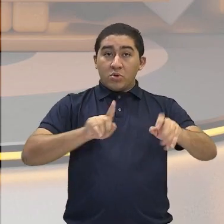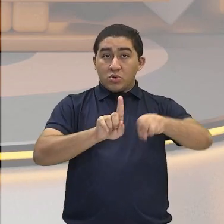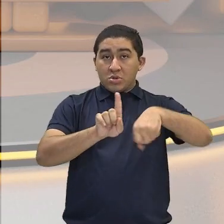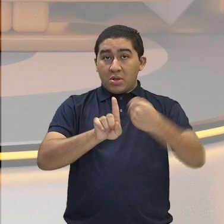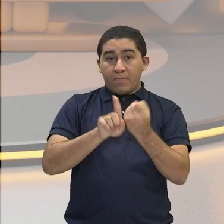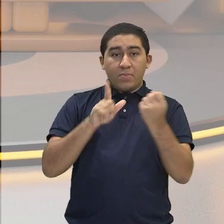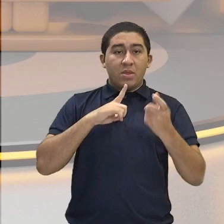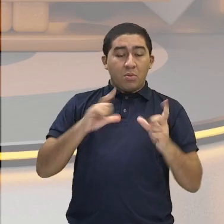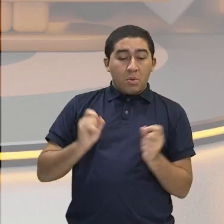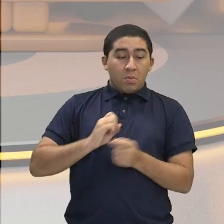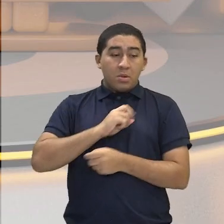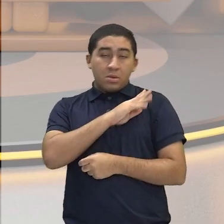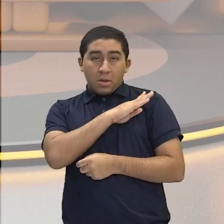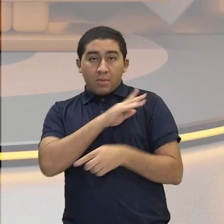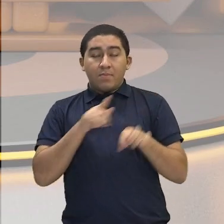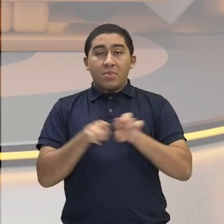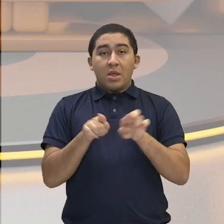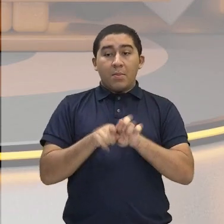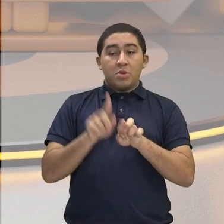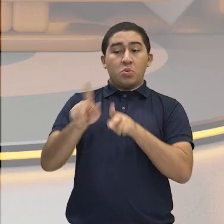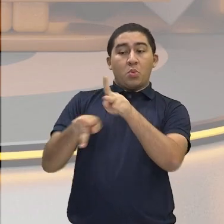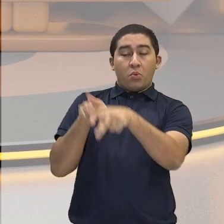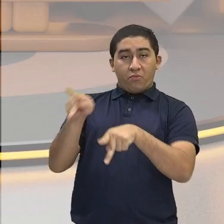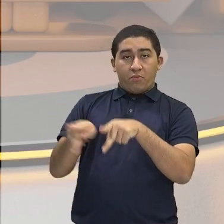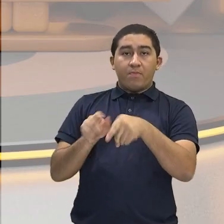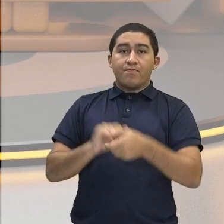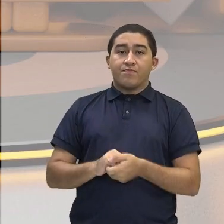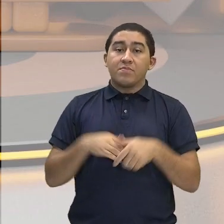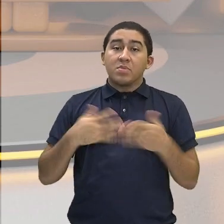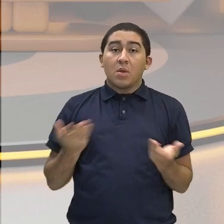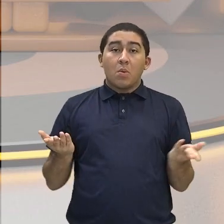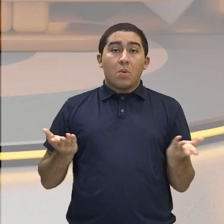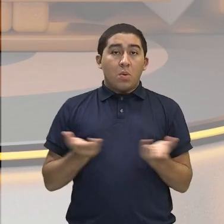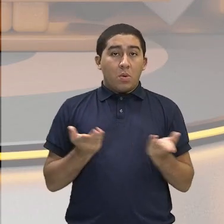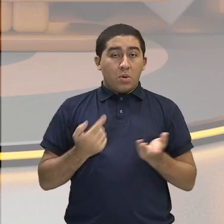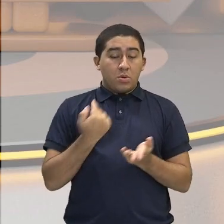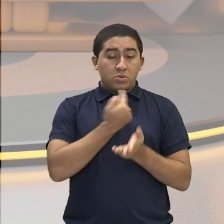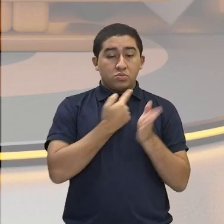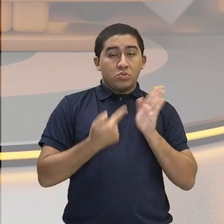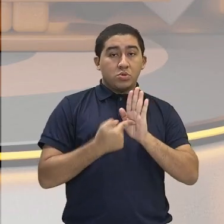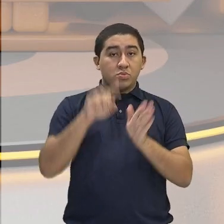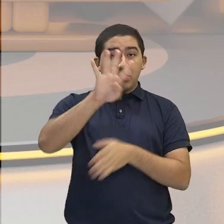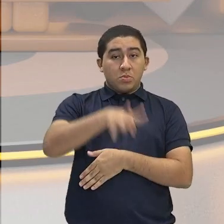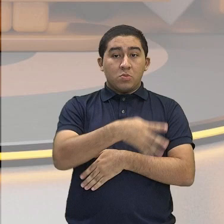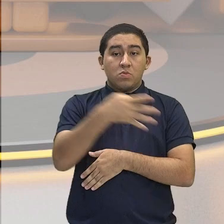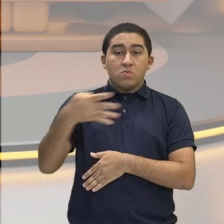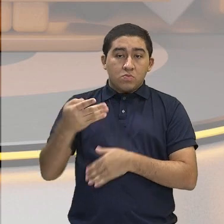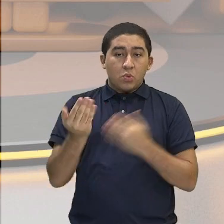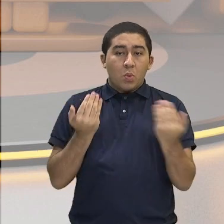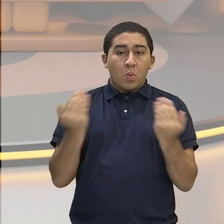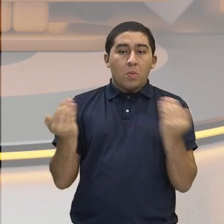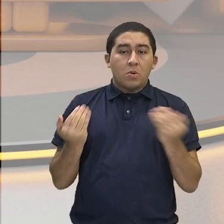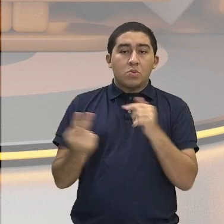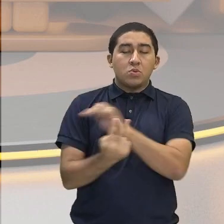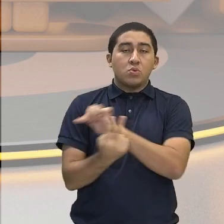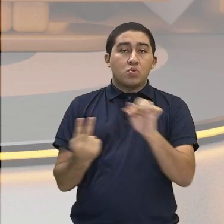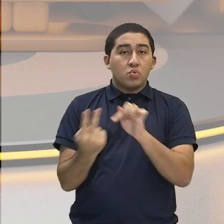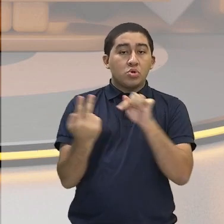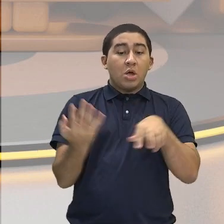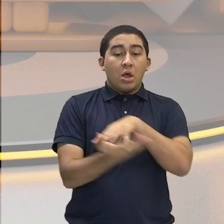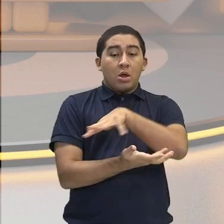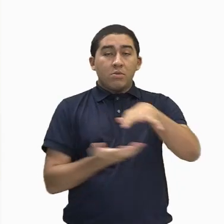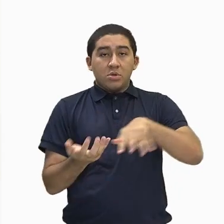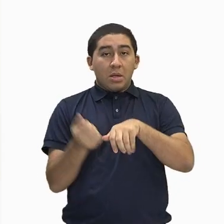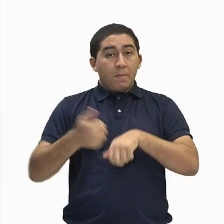militares, ora civis. Então, agora, nós trouxemos para vocês uma tabela comparando duas revoltas importantes